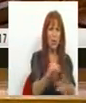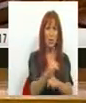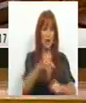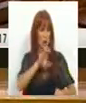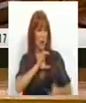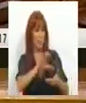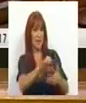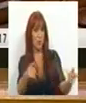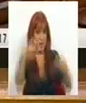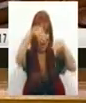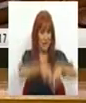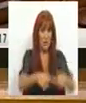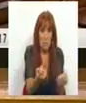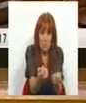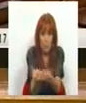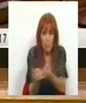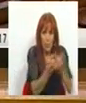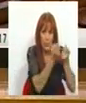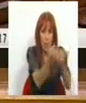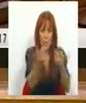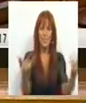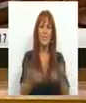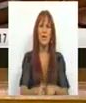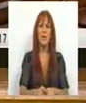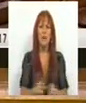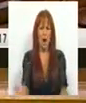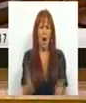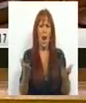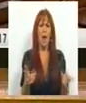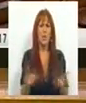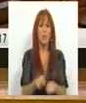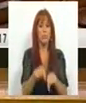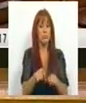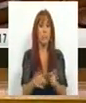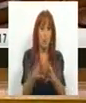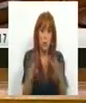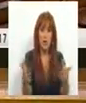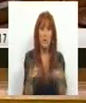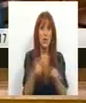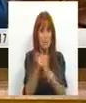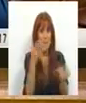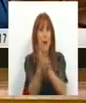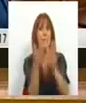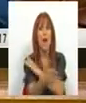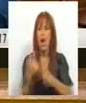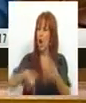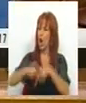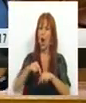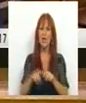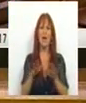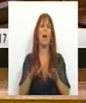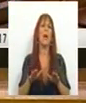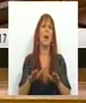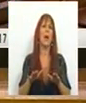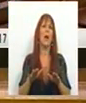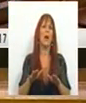porque o capital interno é escasso. Impulsionar, portanto, com isso o crescimento e o emprego. Nós estamos a